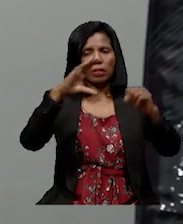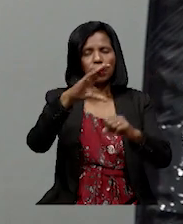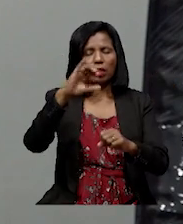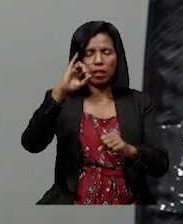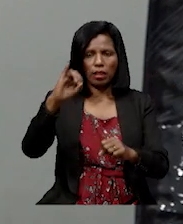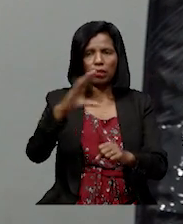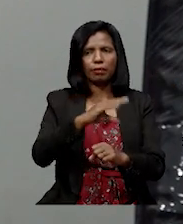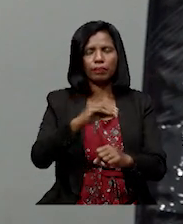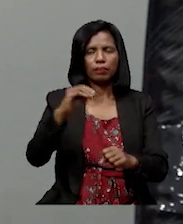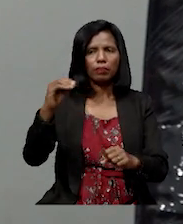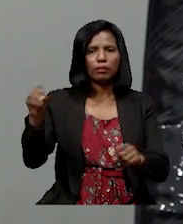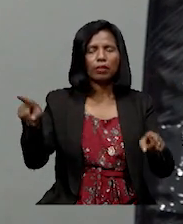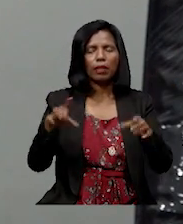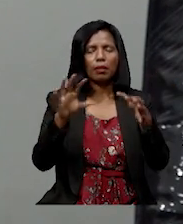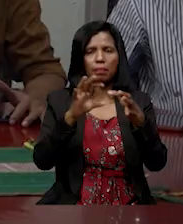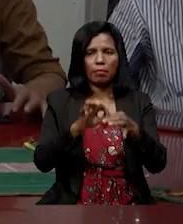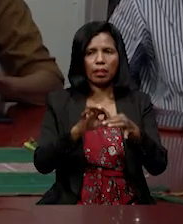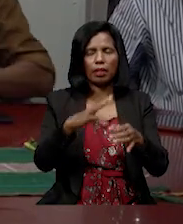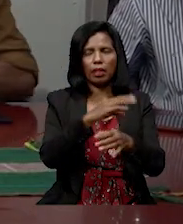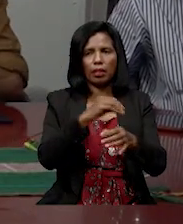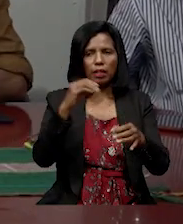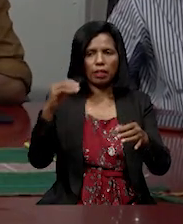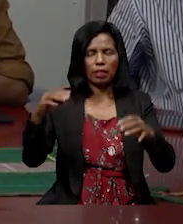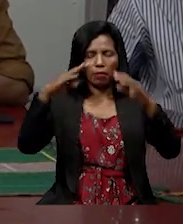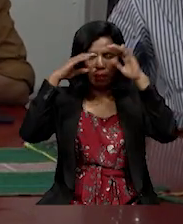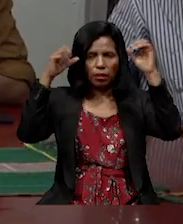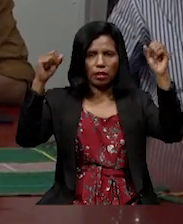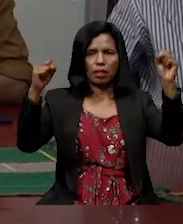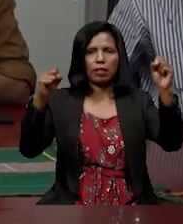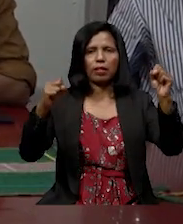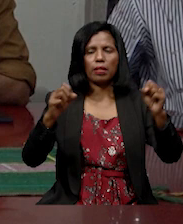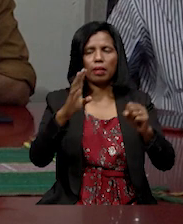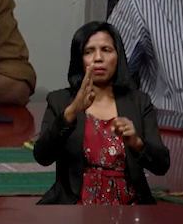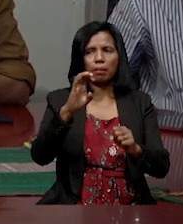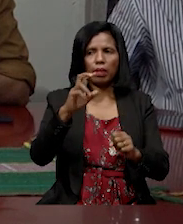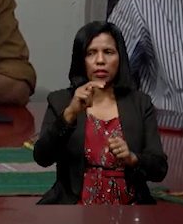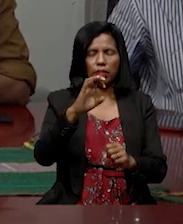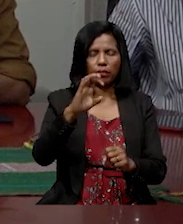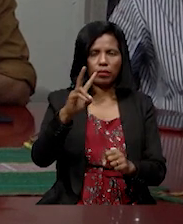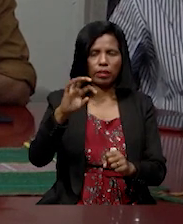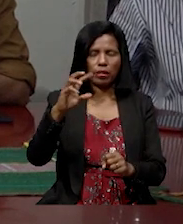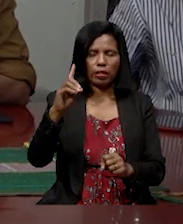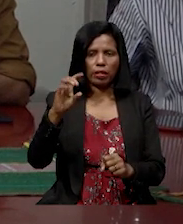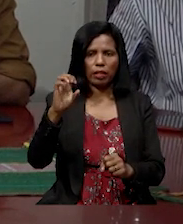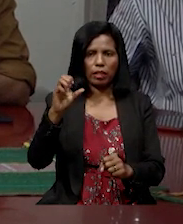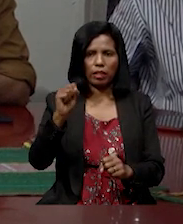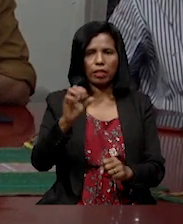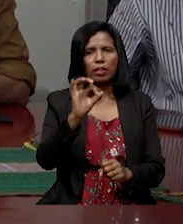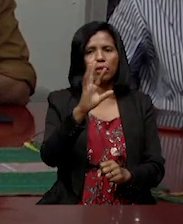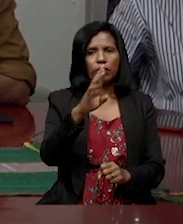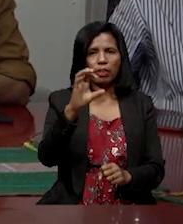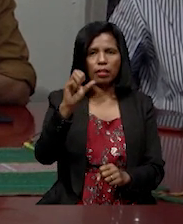Expedito Dias Ximenes, nudar membro, no atual presidente interino, Benevides Correia Barros, Francisco Belo Ximenes da